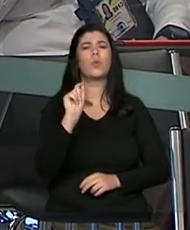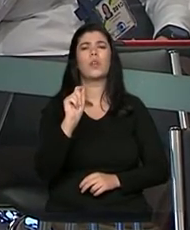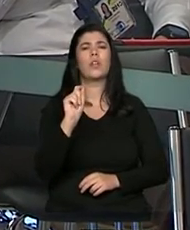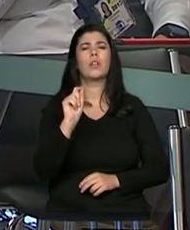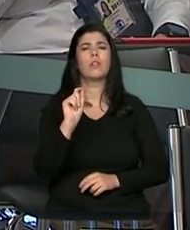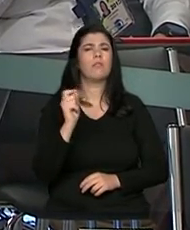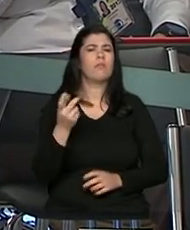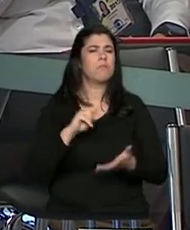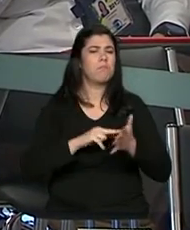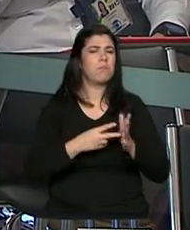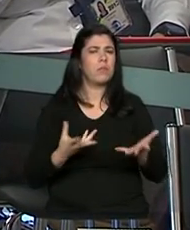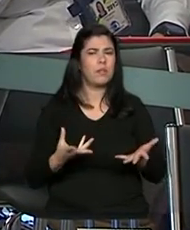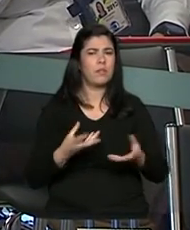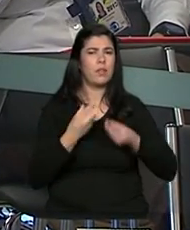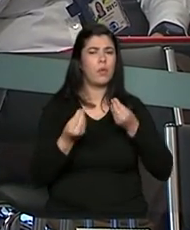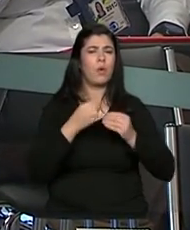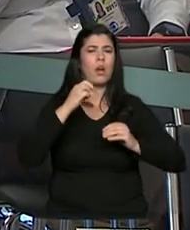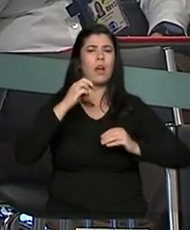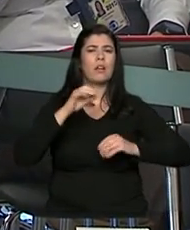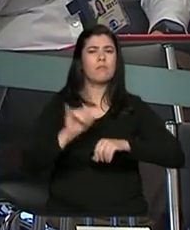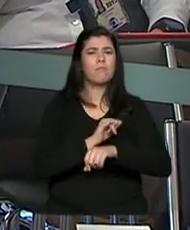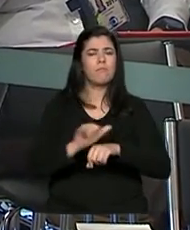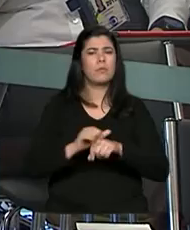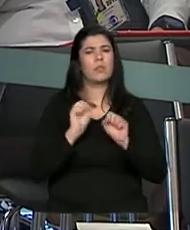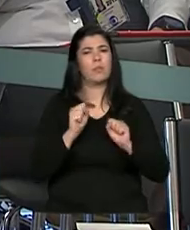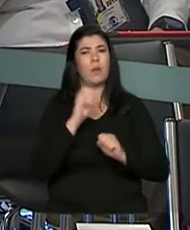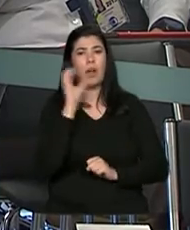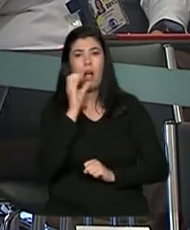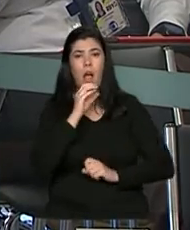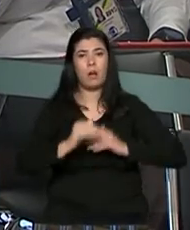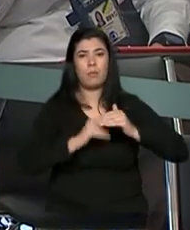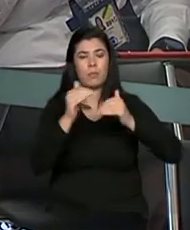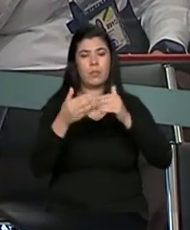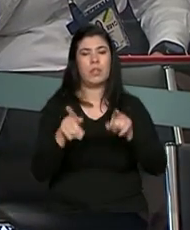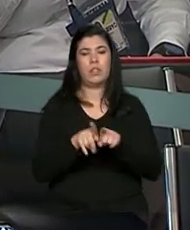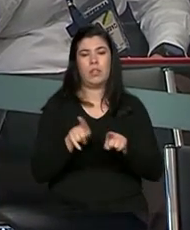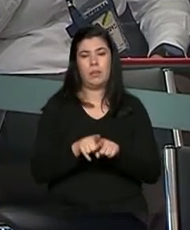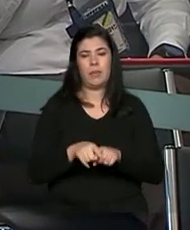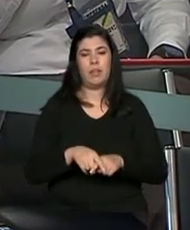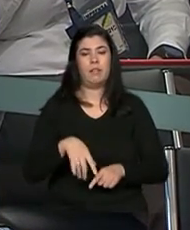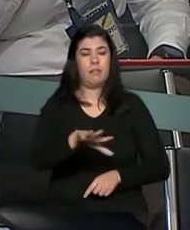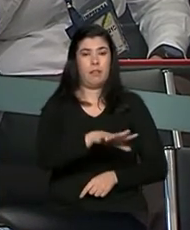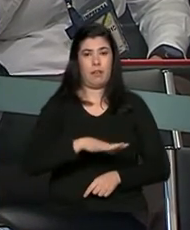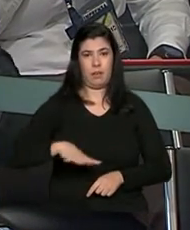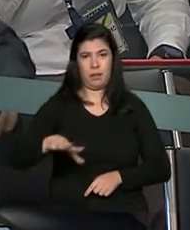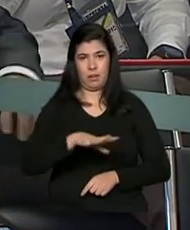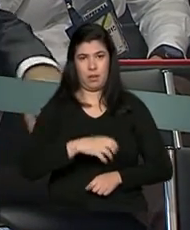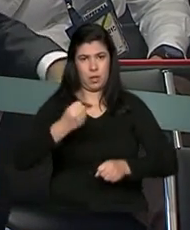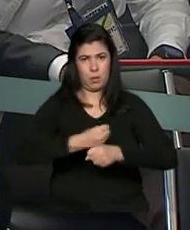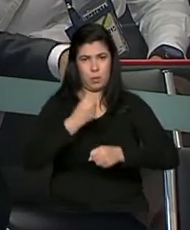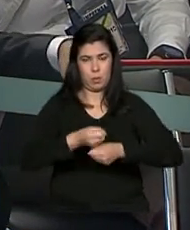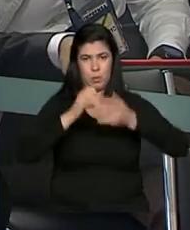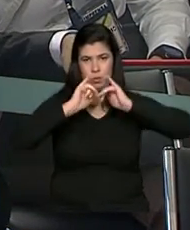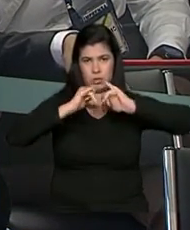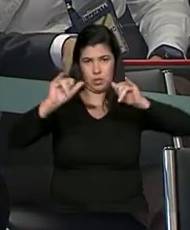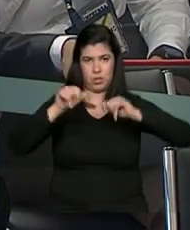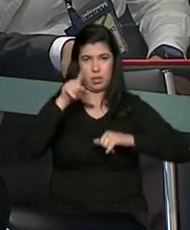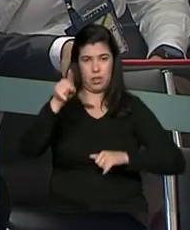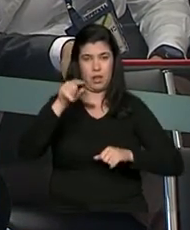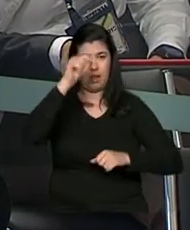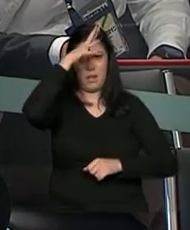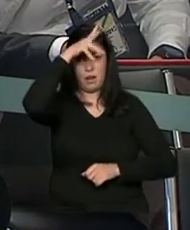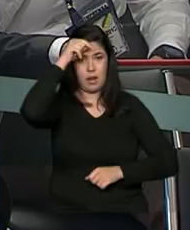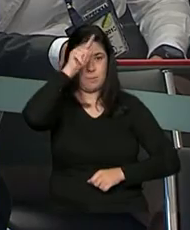licenciamento e no caso de tapajós a gente acompanhou também toda essa discussão do licenciamento que foi voltou